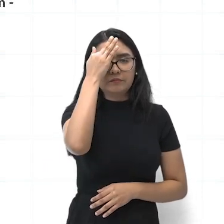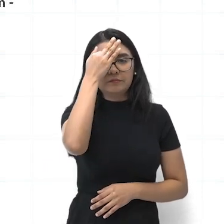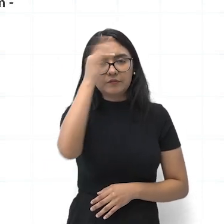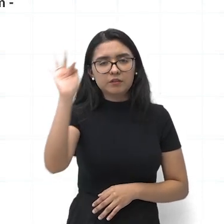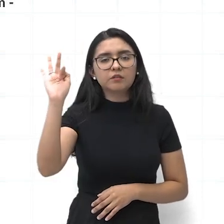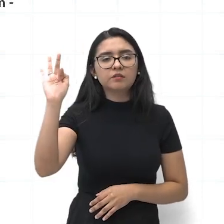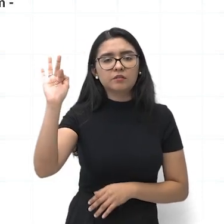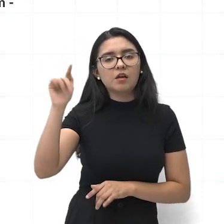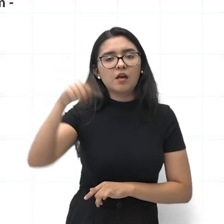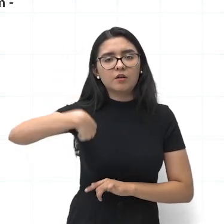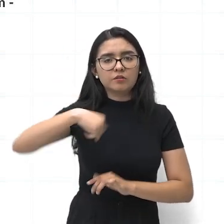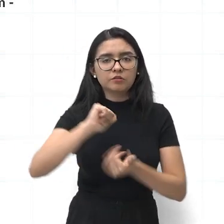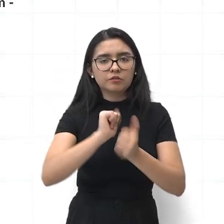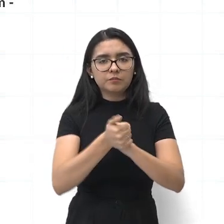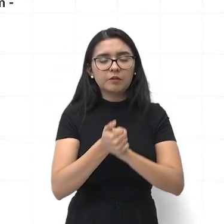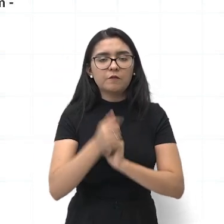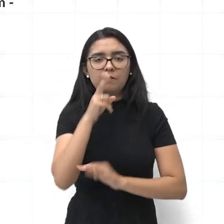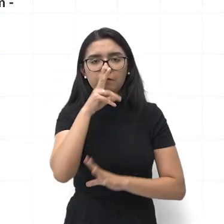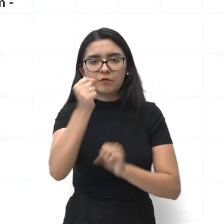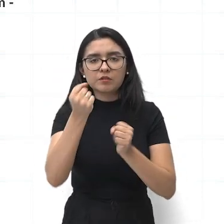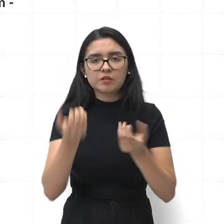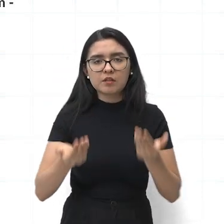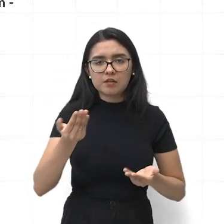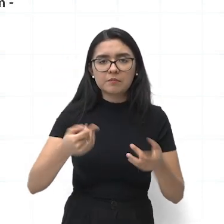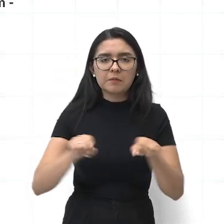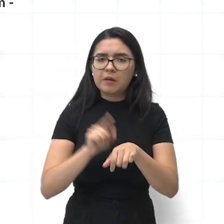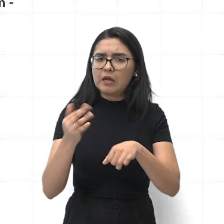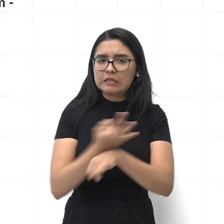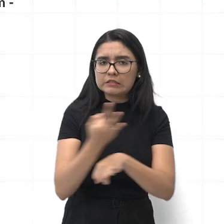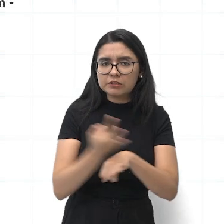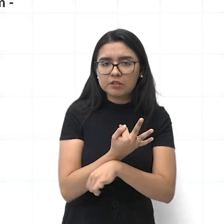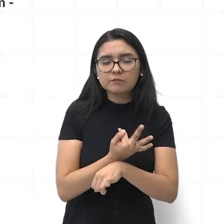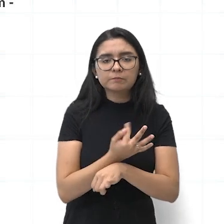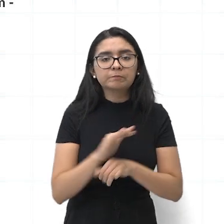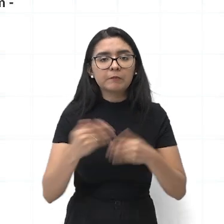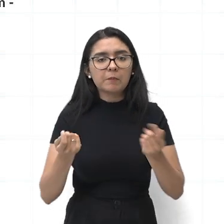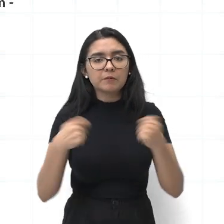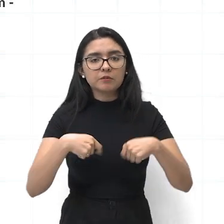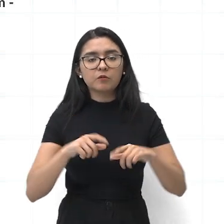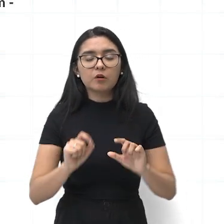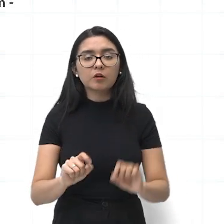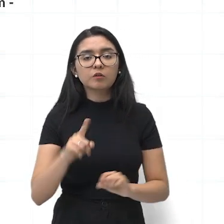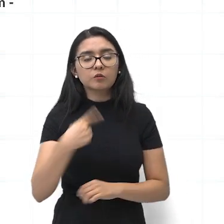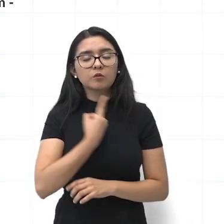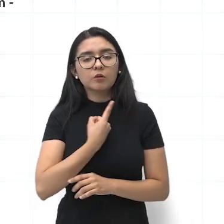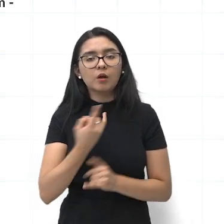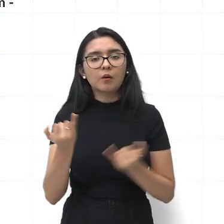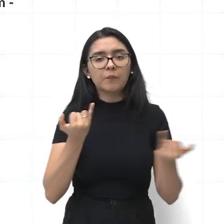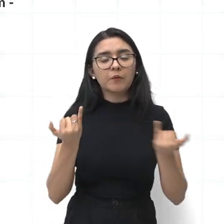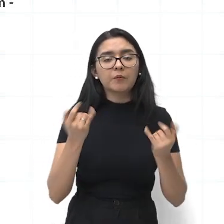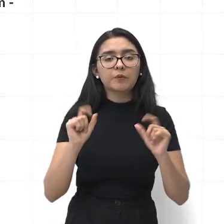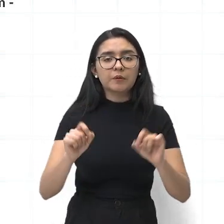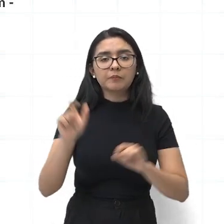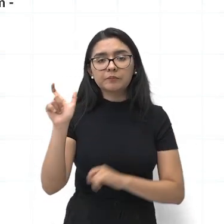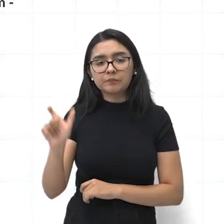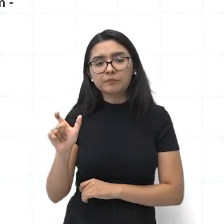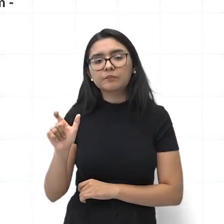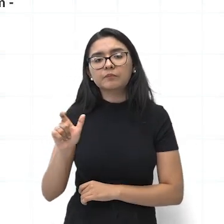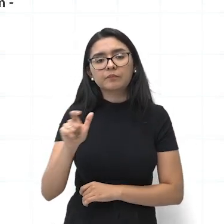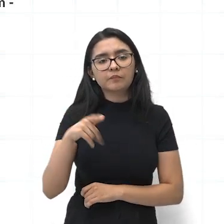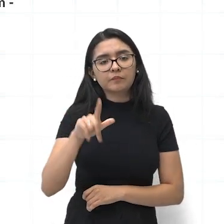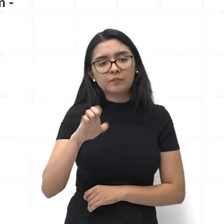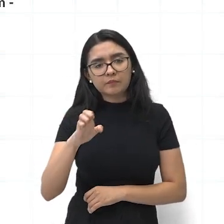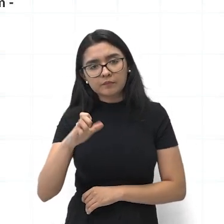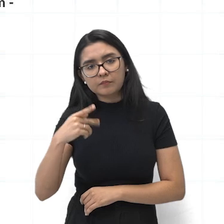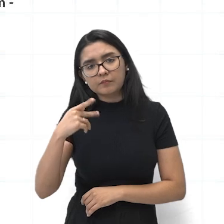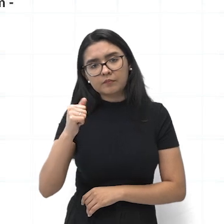designando aí um esporte de força, equilíbrio e resistência. É possível que a gente escute o termo Le Parkour,